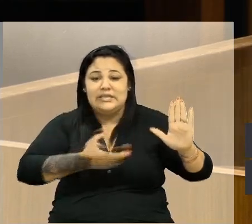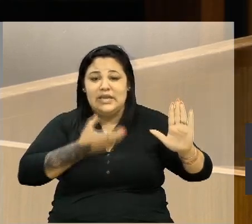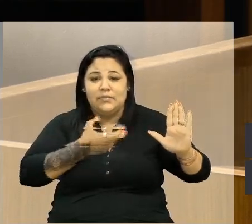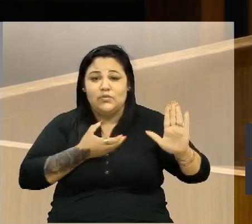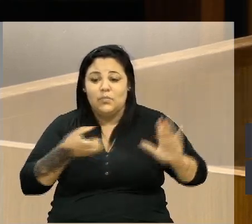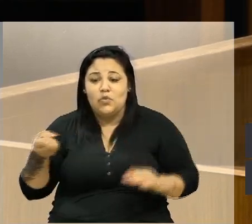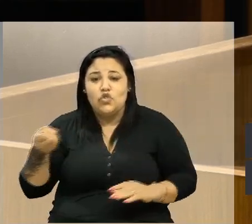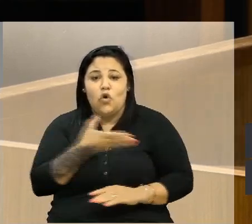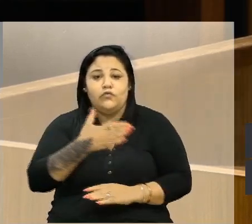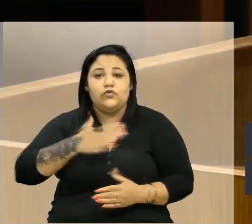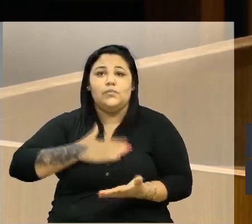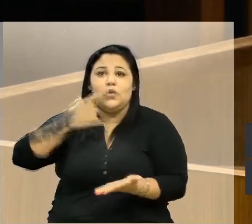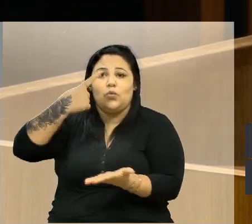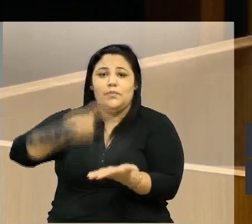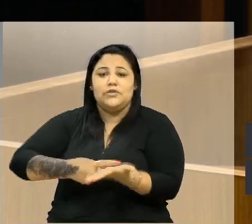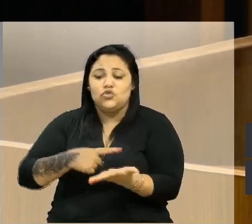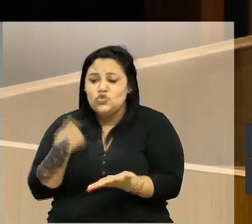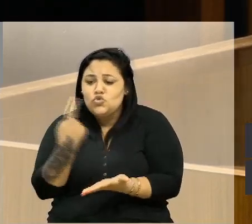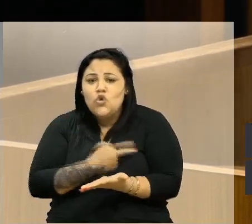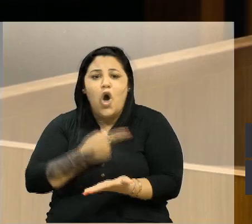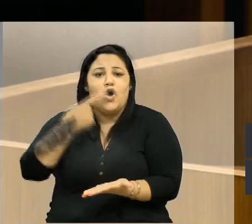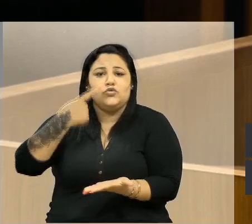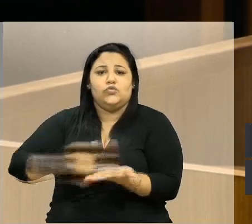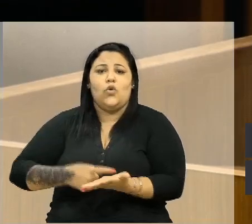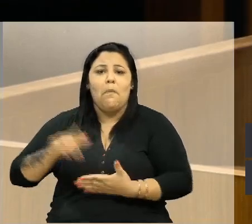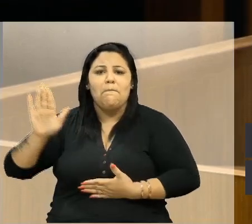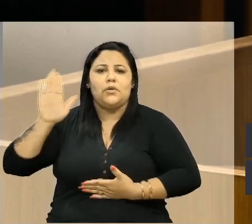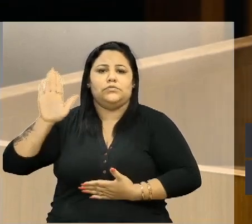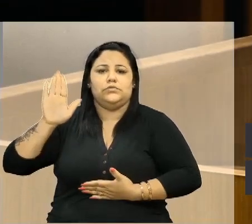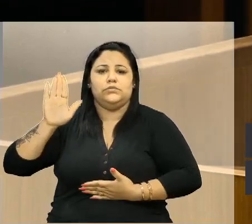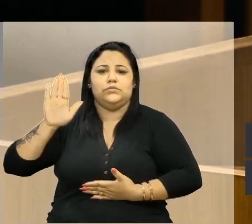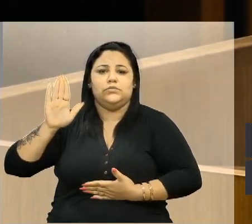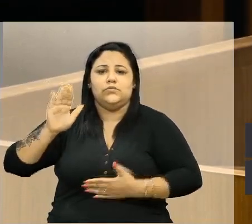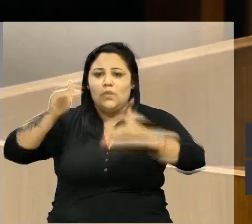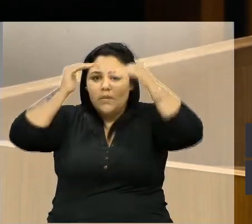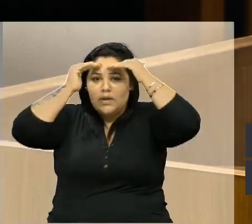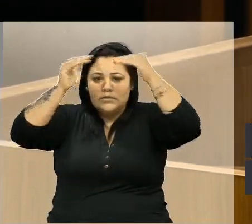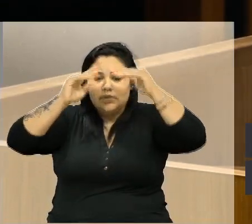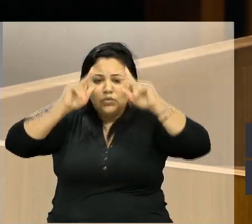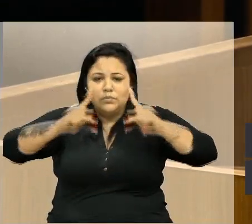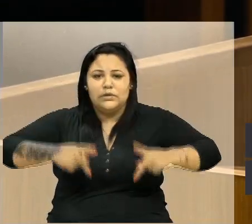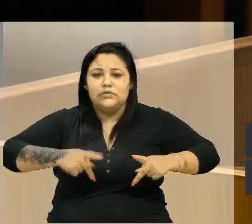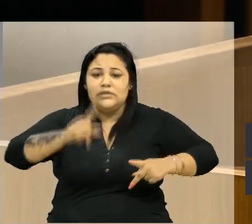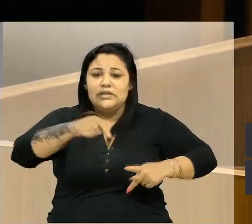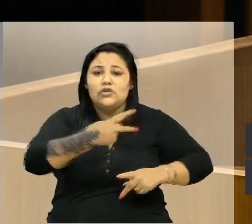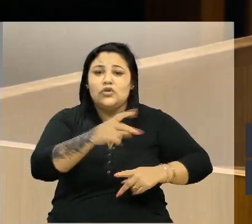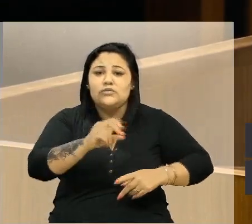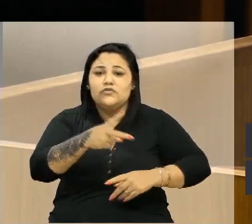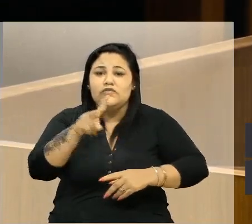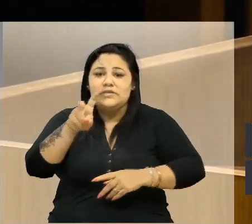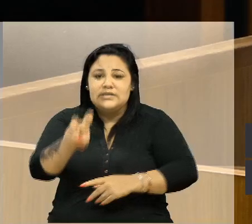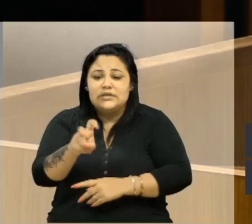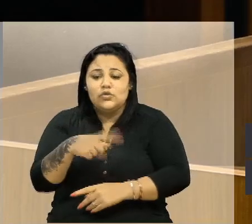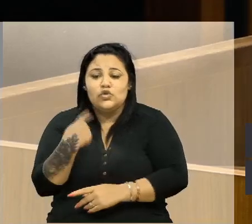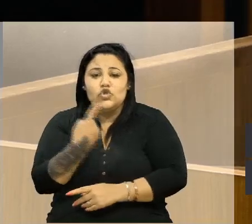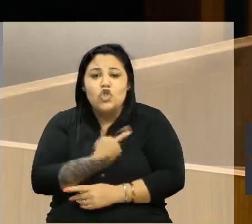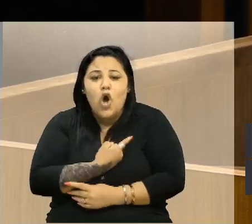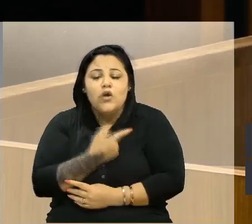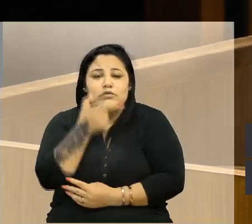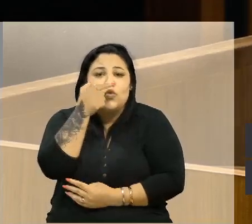meu compromisso, do nosso compromisso com a dignidade humana, que em 2025 nós